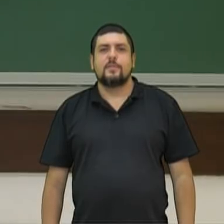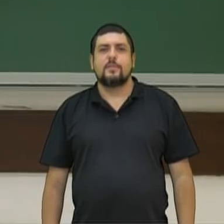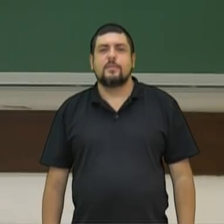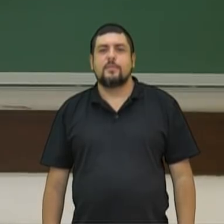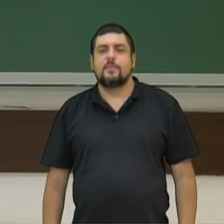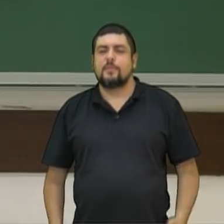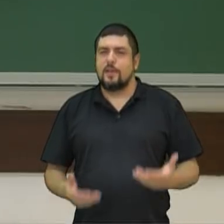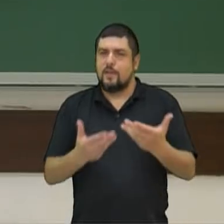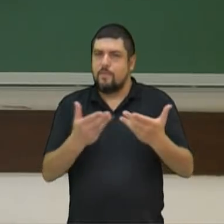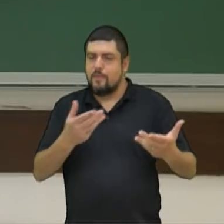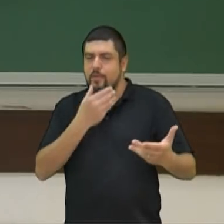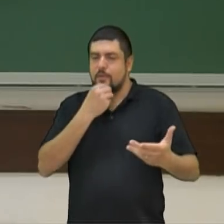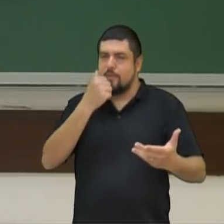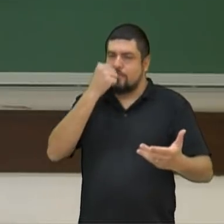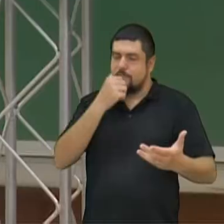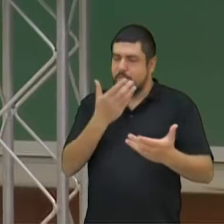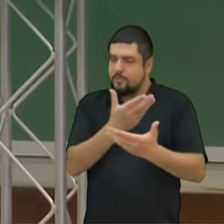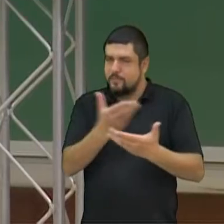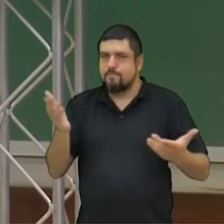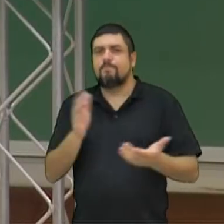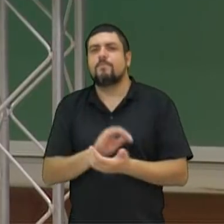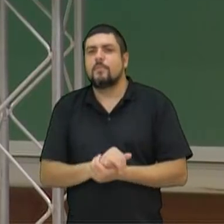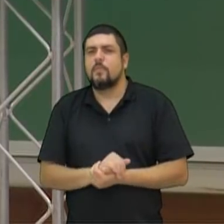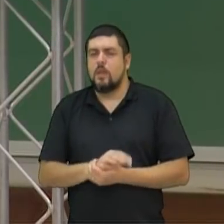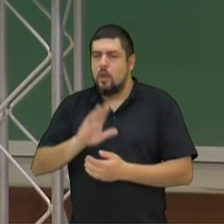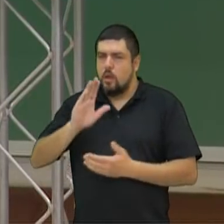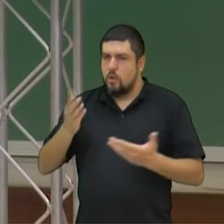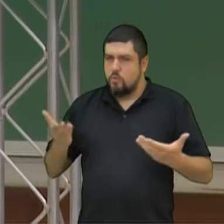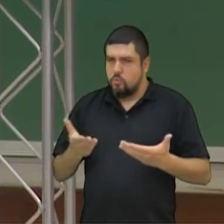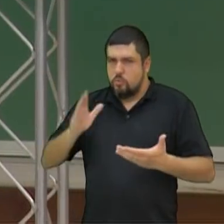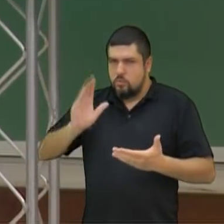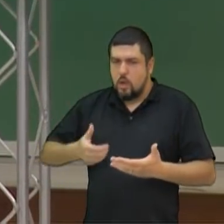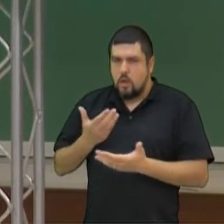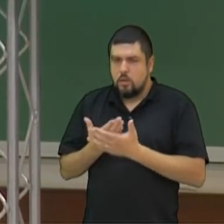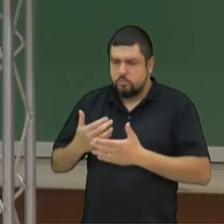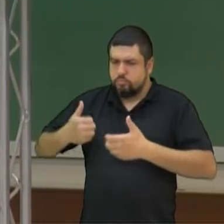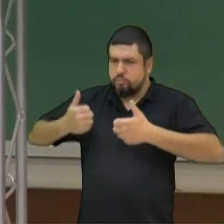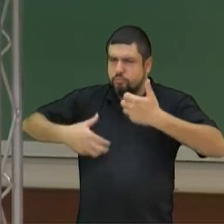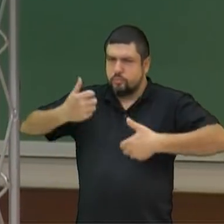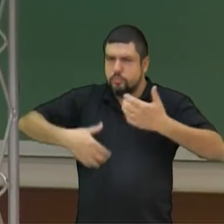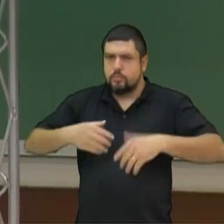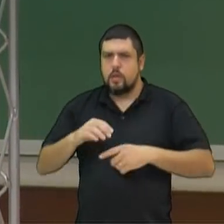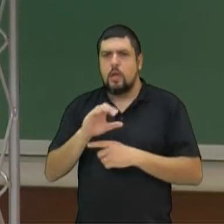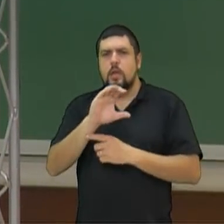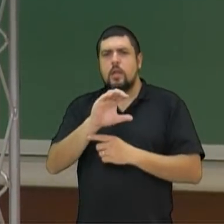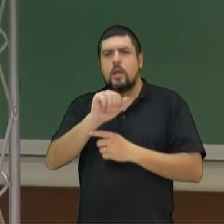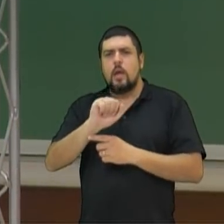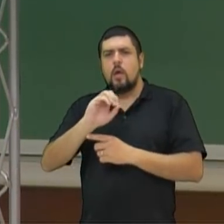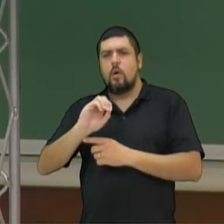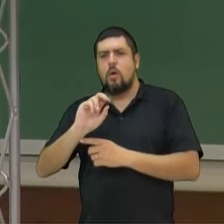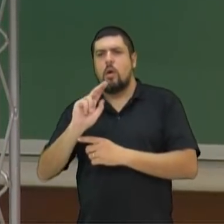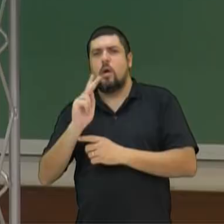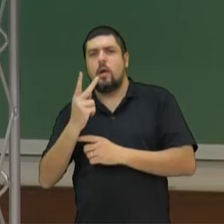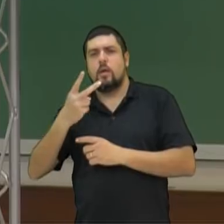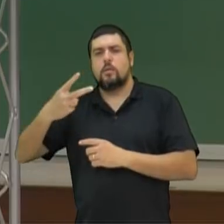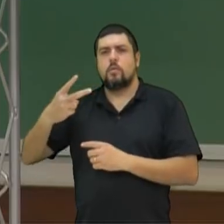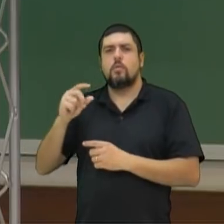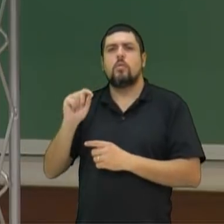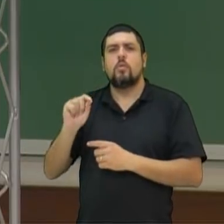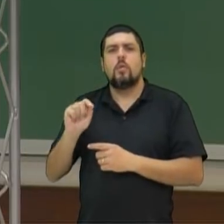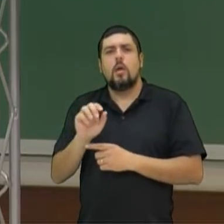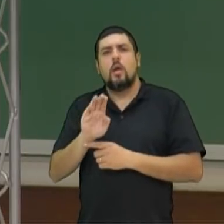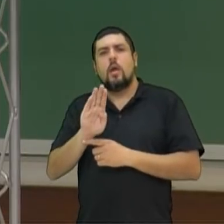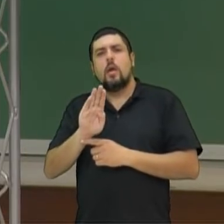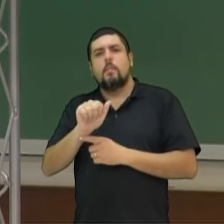meninos e meninas, comentei já várias vezes na aula de hoje para vocês. Quem é o CaOH2? É uma